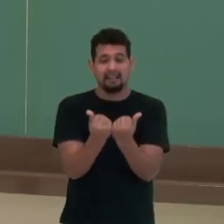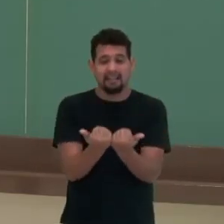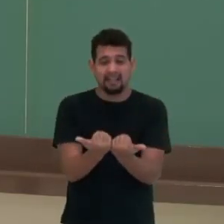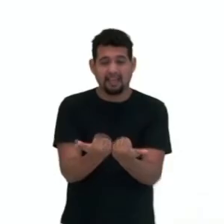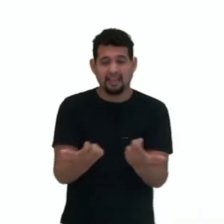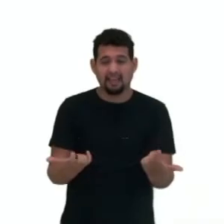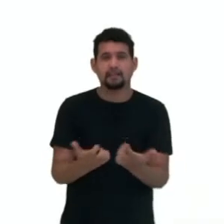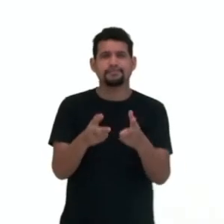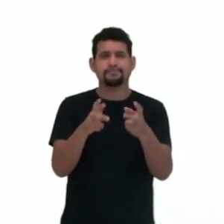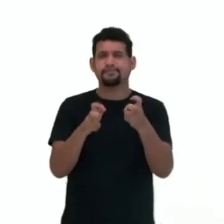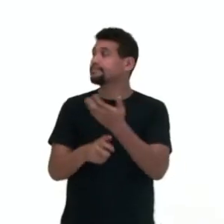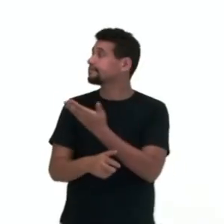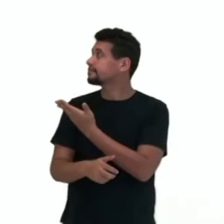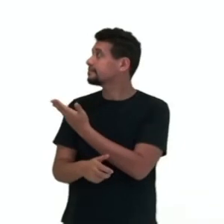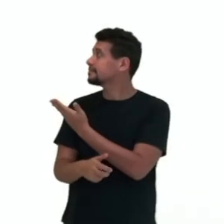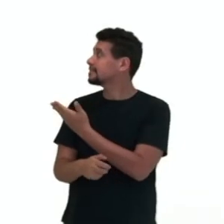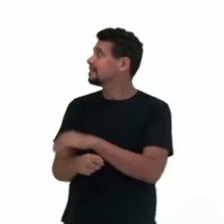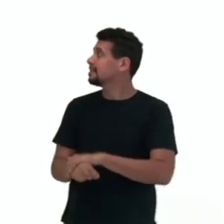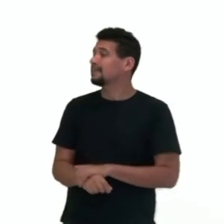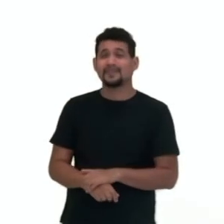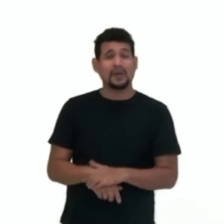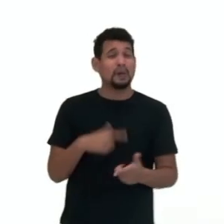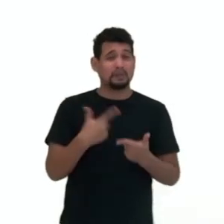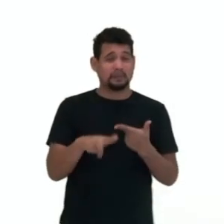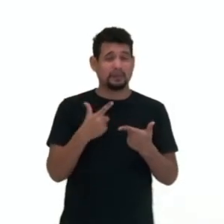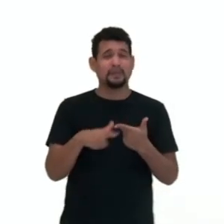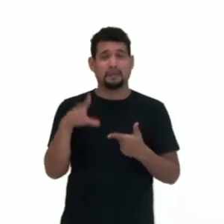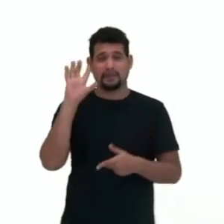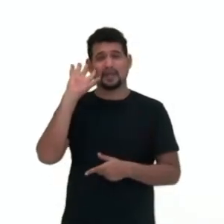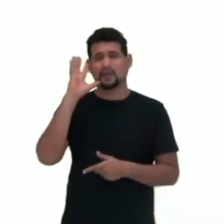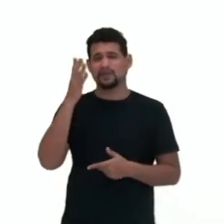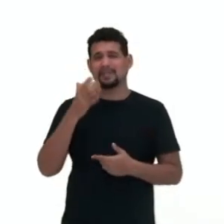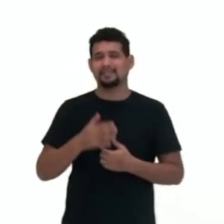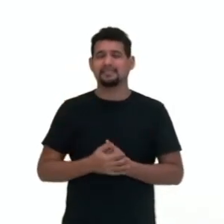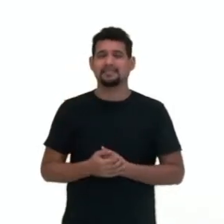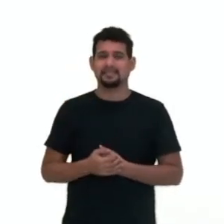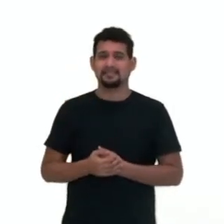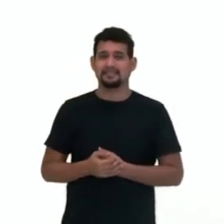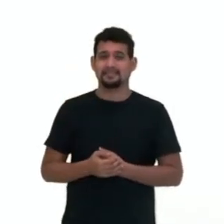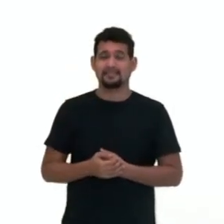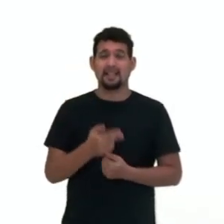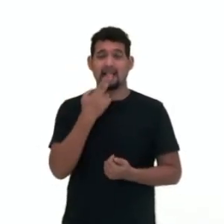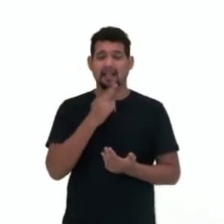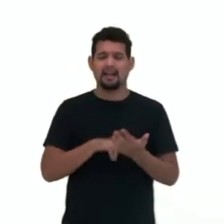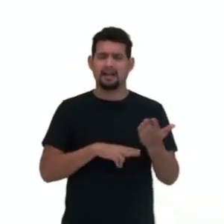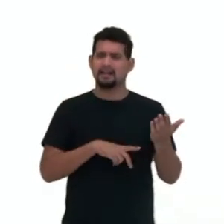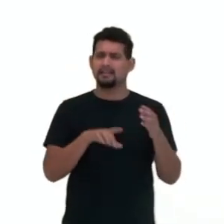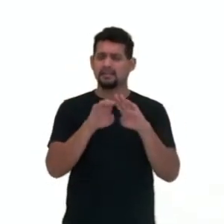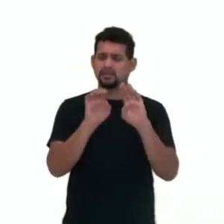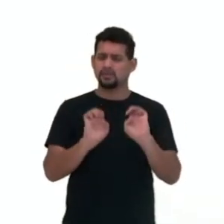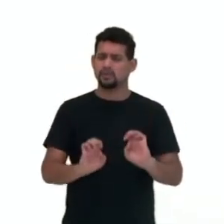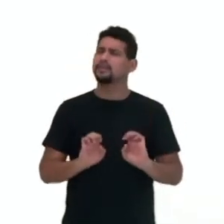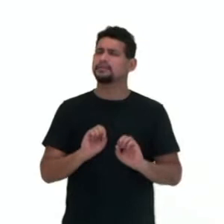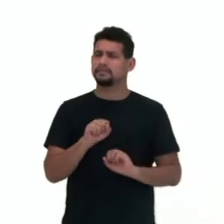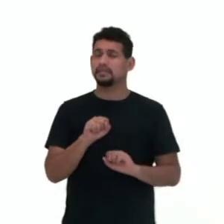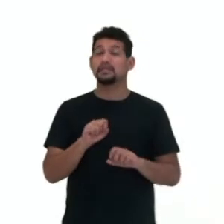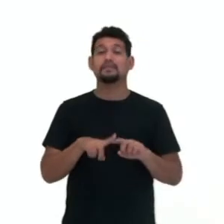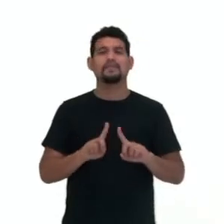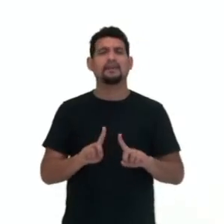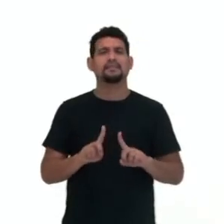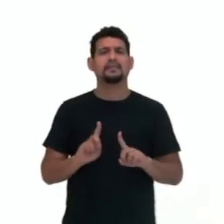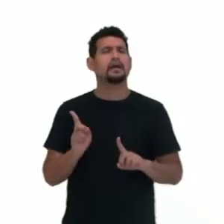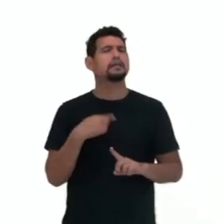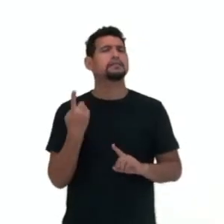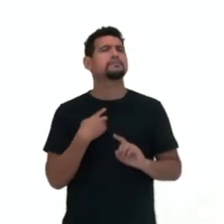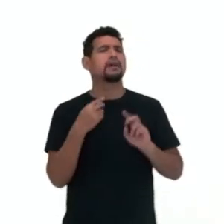mostrando bem isso, né? O dano que está causando. A carta tem uma estrutura geral. Então, o que